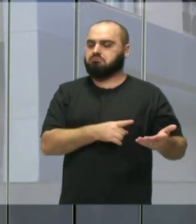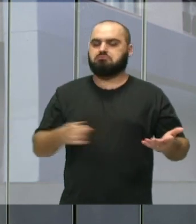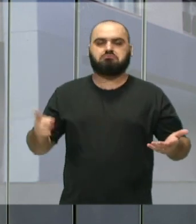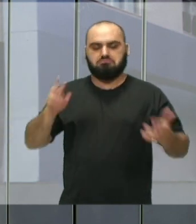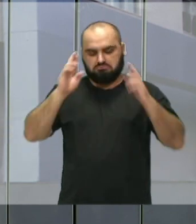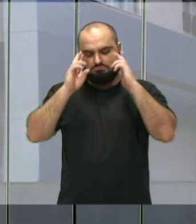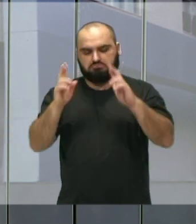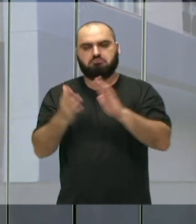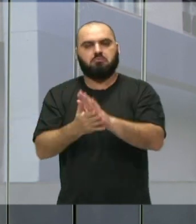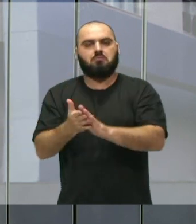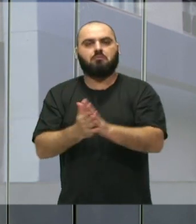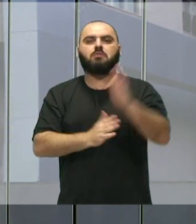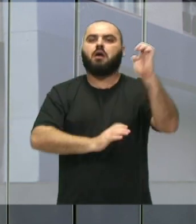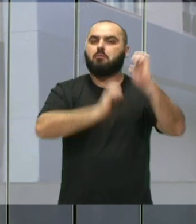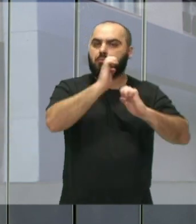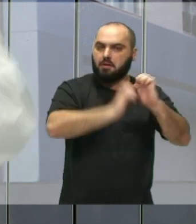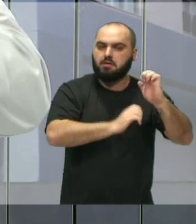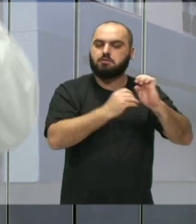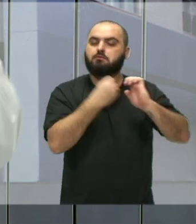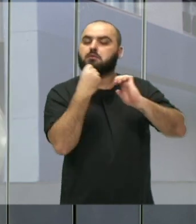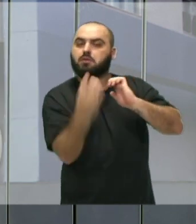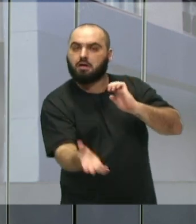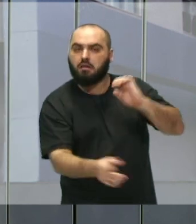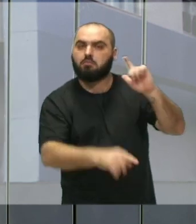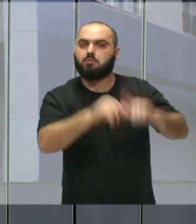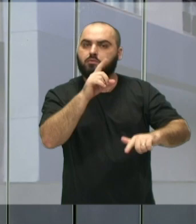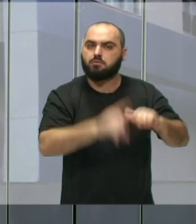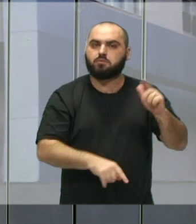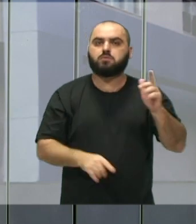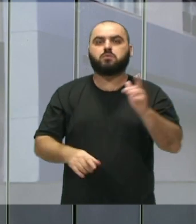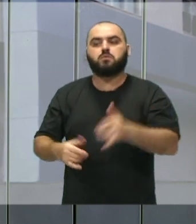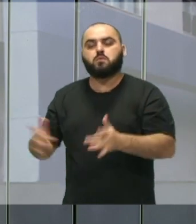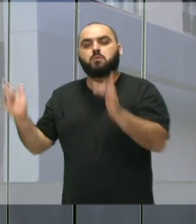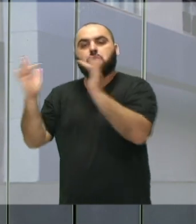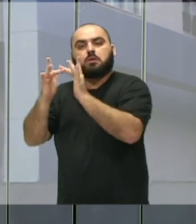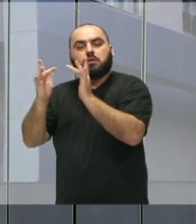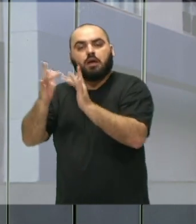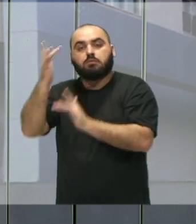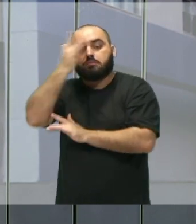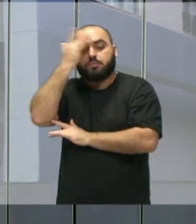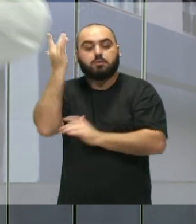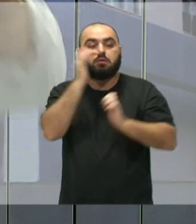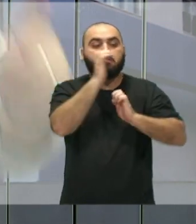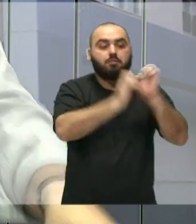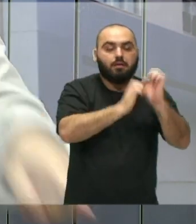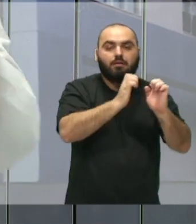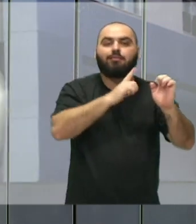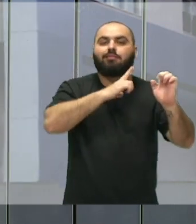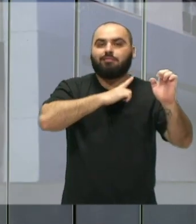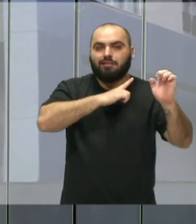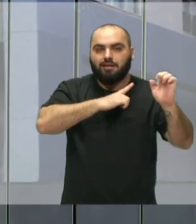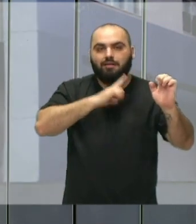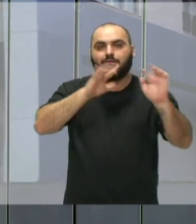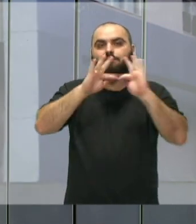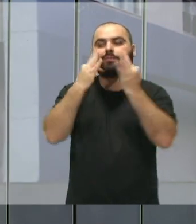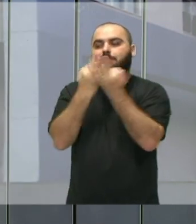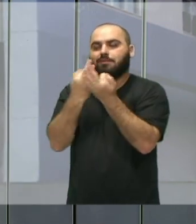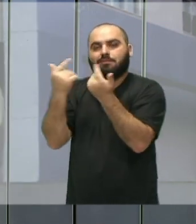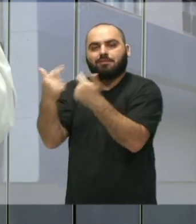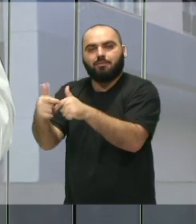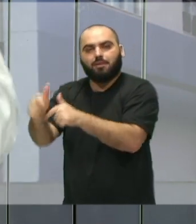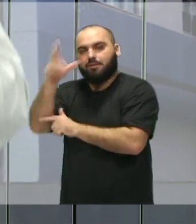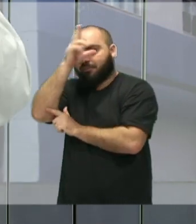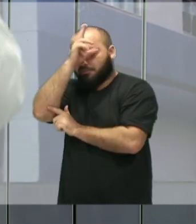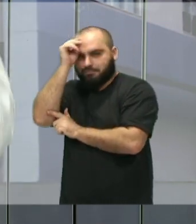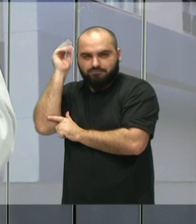empresa a fornecer aquele produto, desde a ligação que as pessoas daquela empresa têm com o poder público, coisas